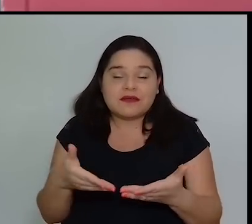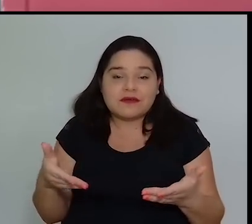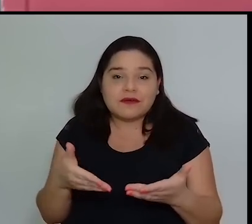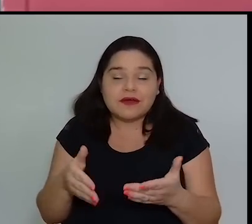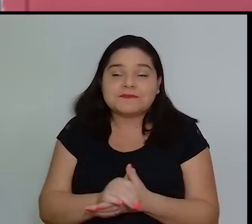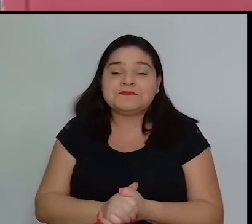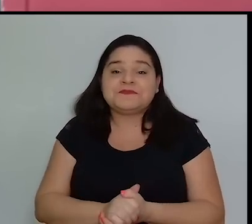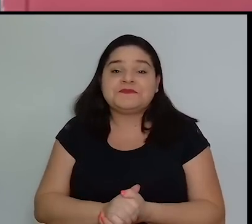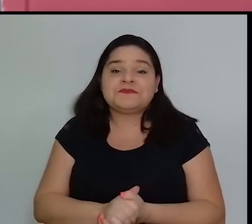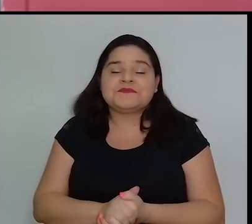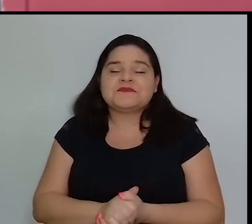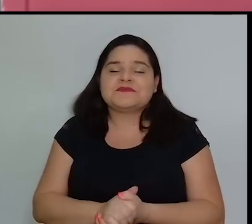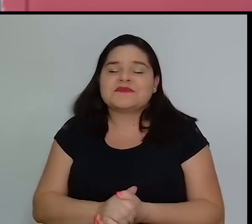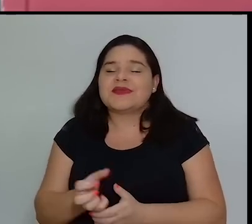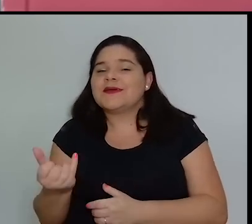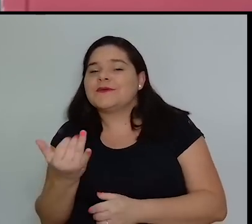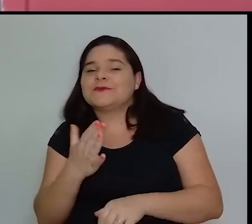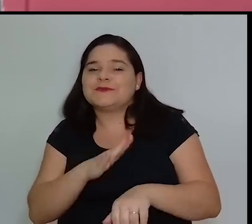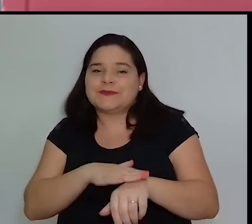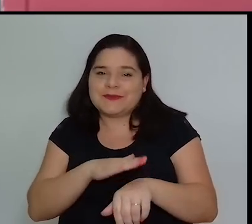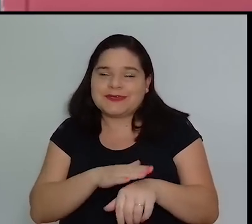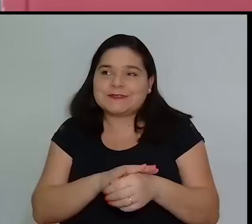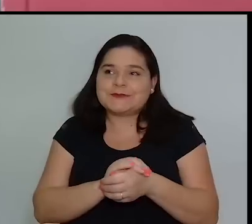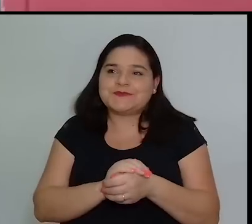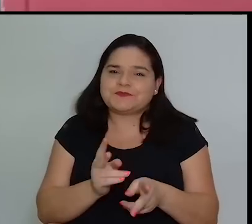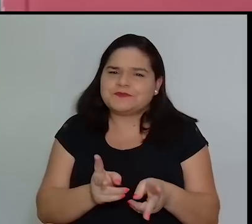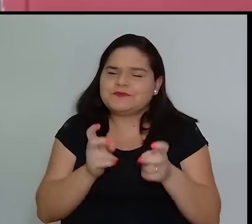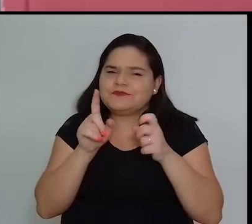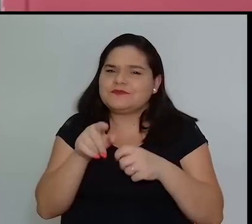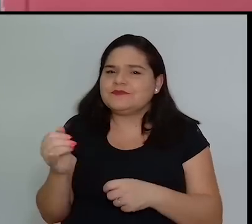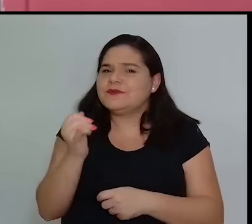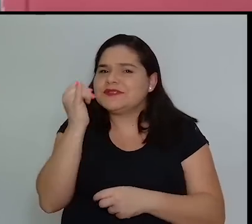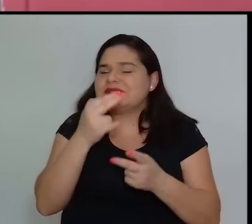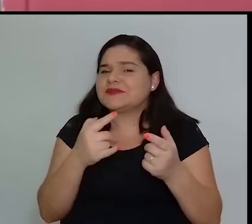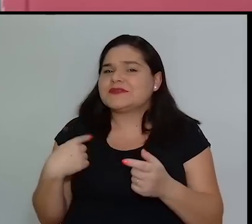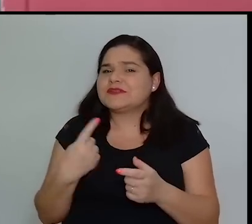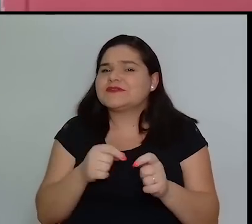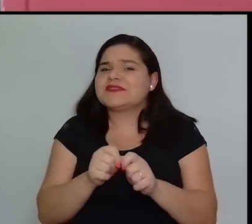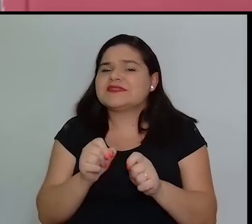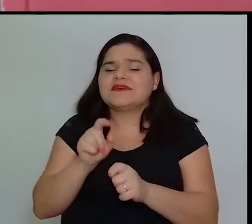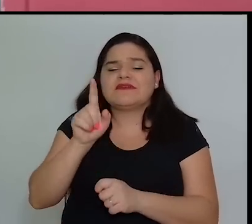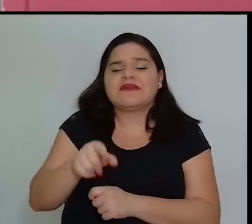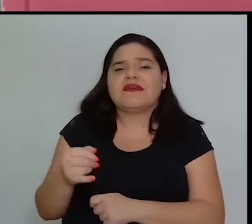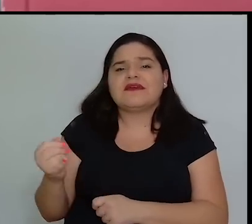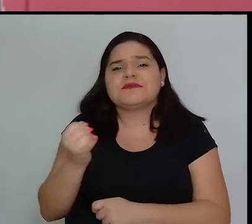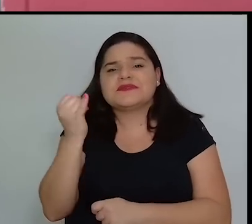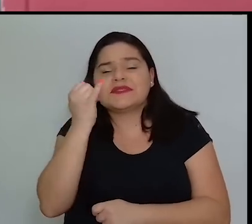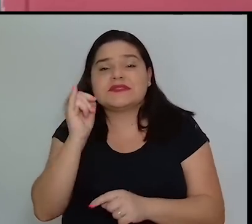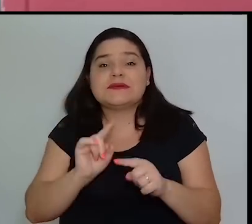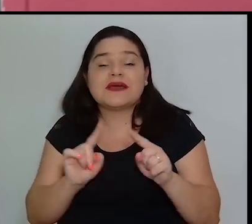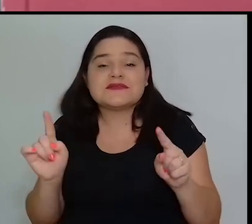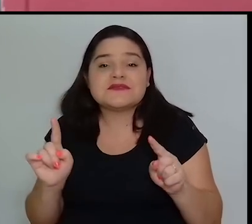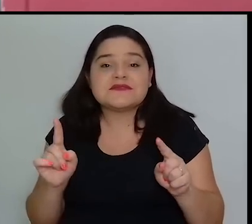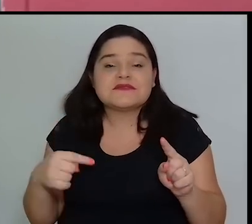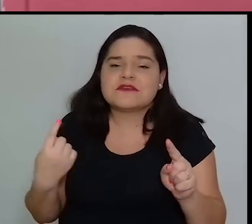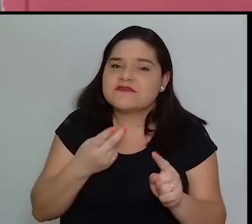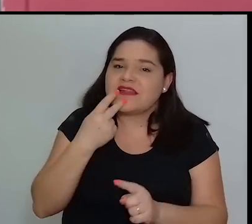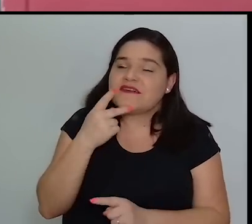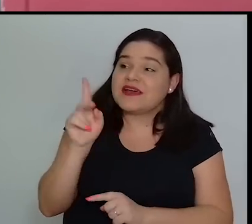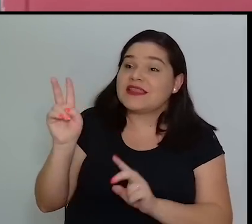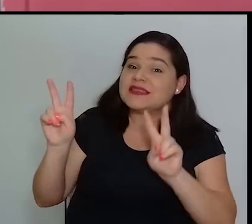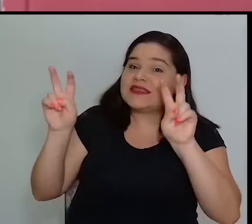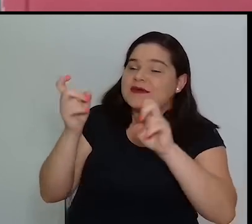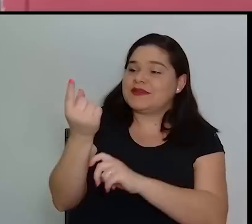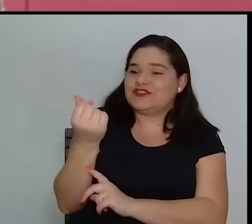eu eu entendi que era importante que a gente fazia que tinha relevância mas quando a gente falava em dinheiro o